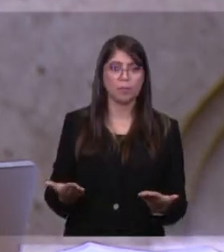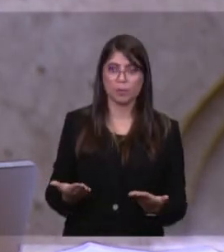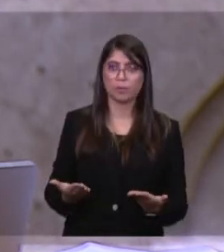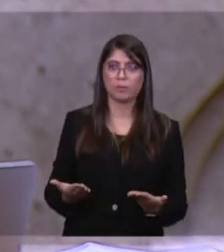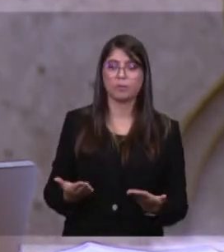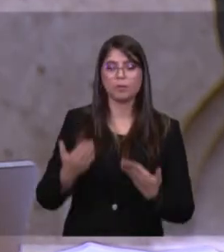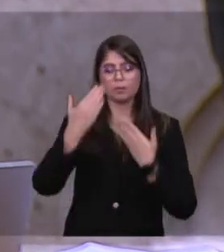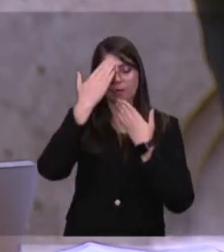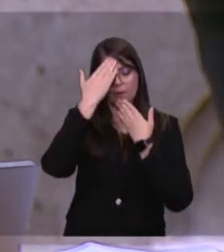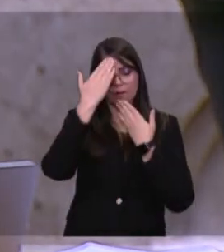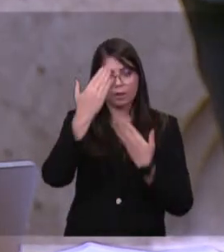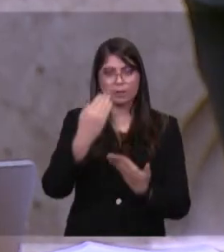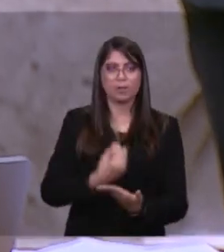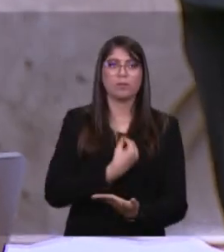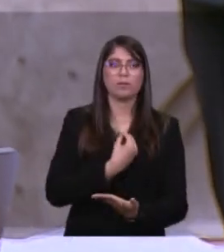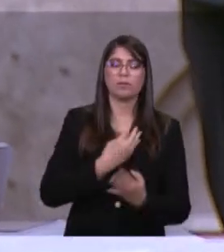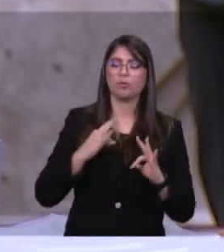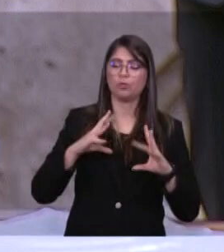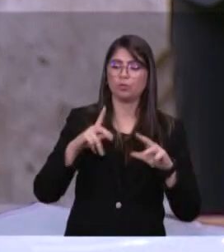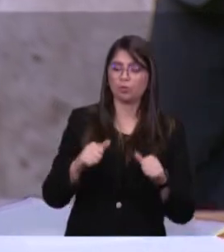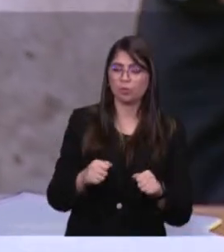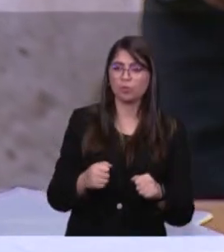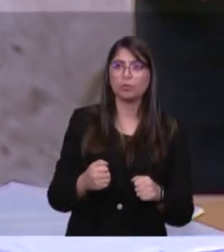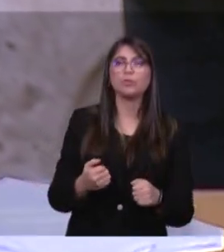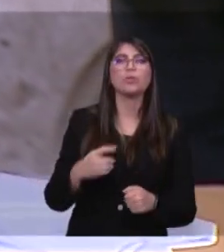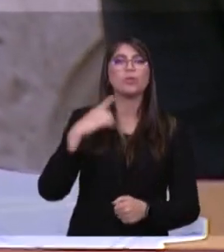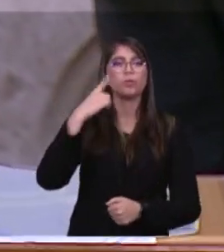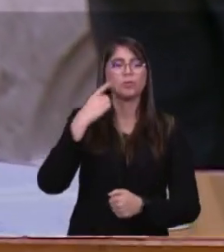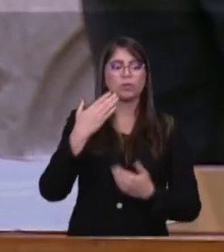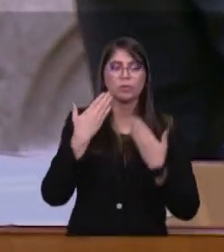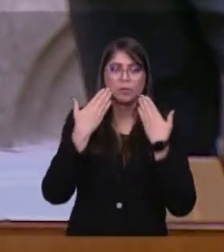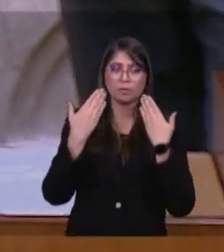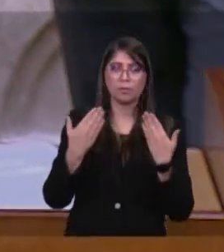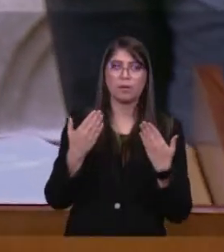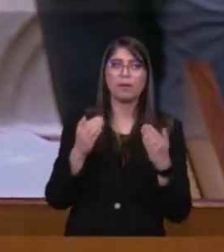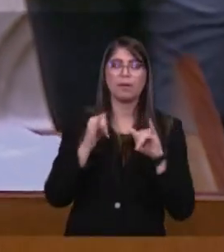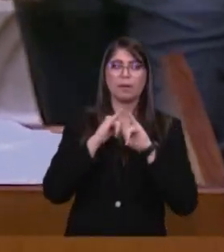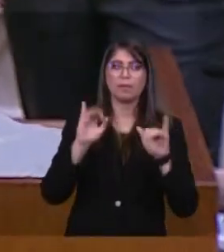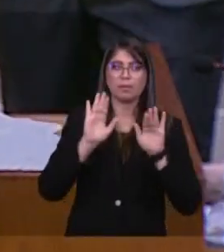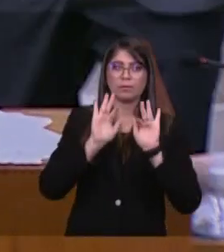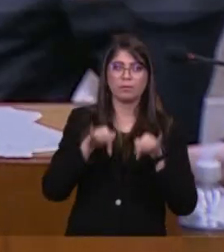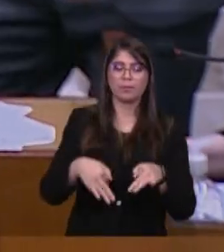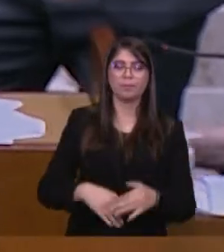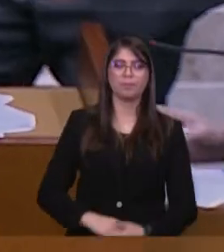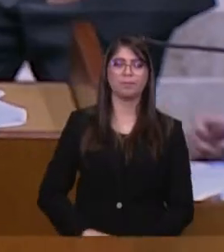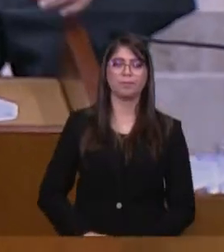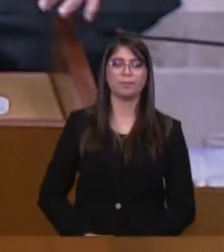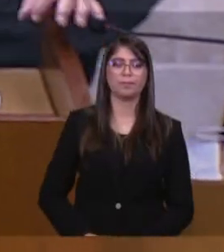eu agradecendo a presença de todos, a contribuição dos advogados, declaro encerrada a sessão.